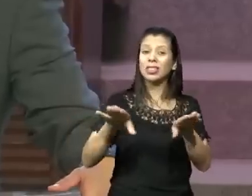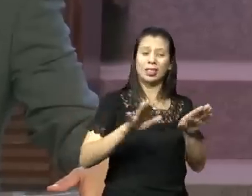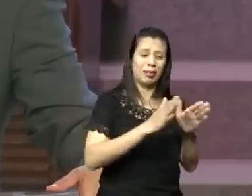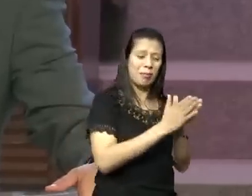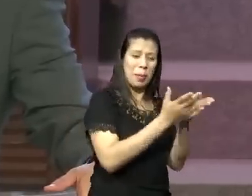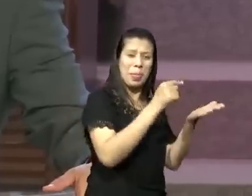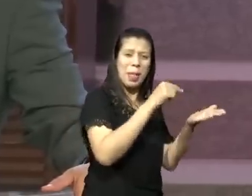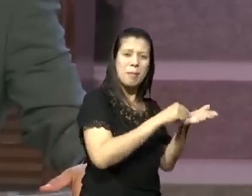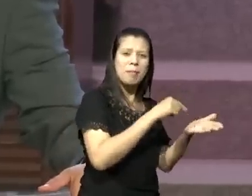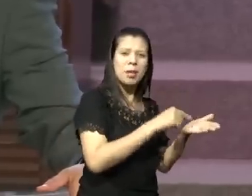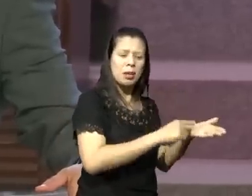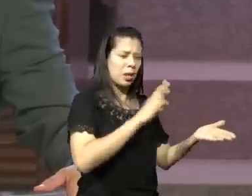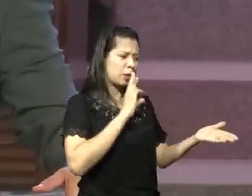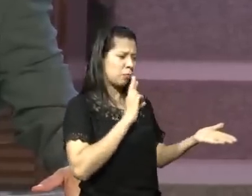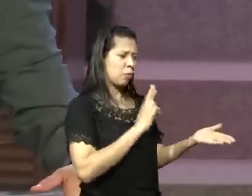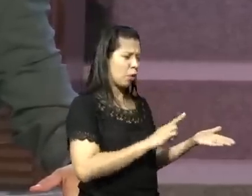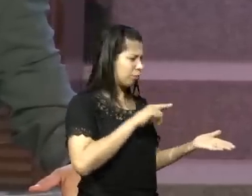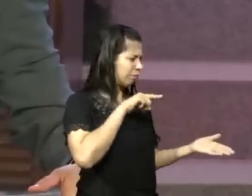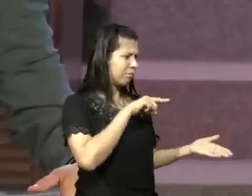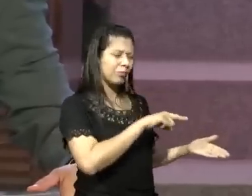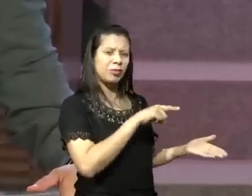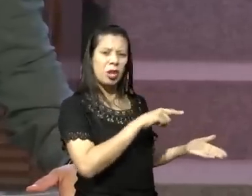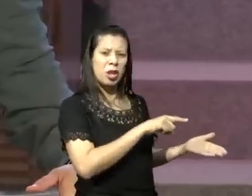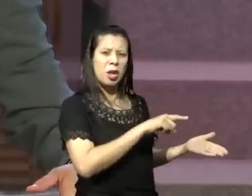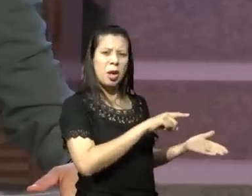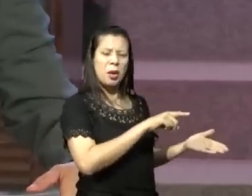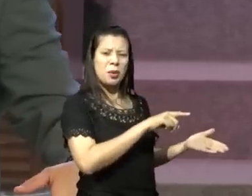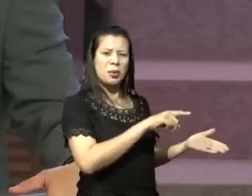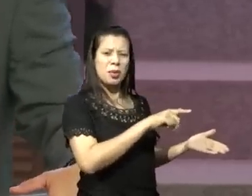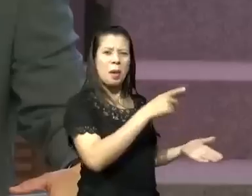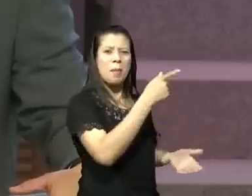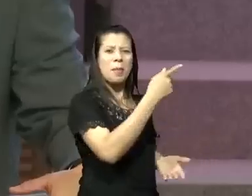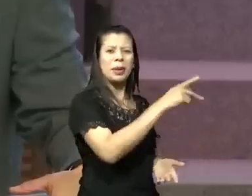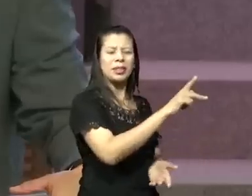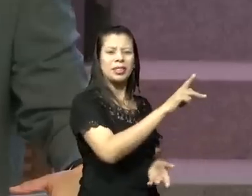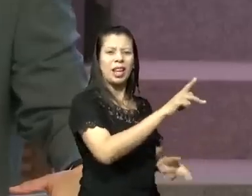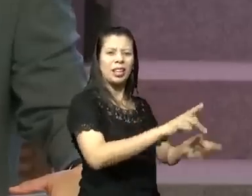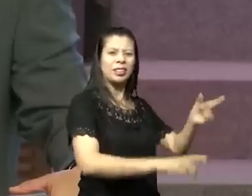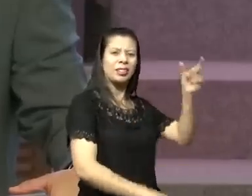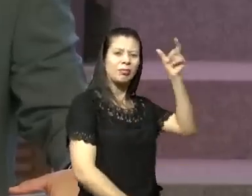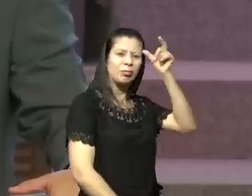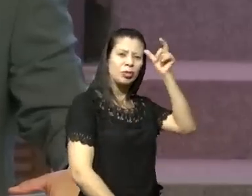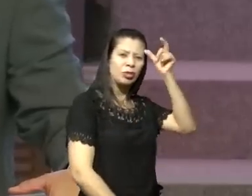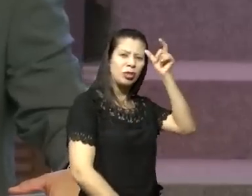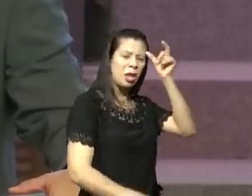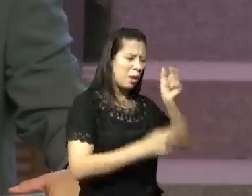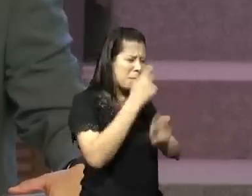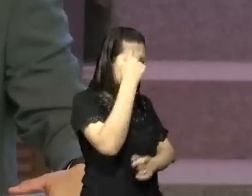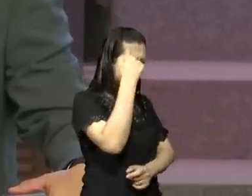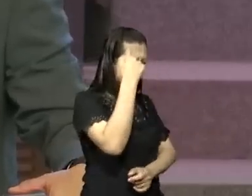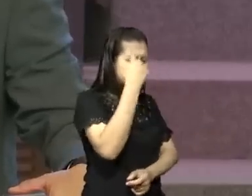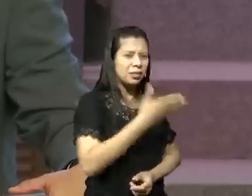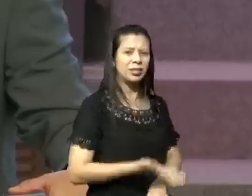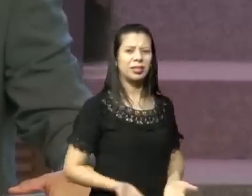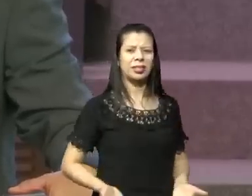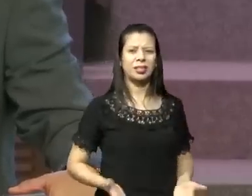vós sois do diabo porque porque era um caluniadores auto justificados